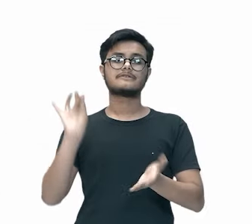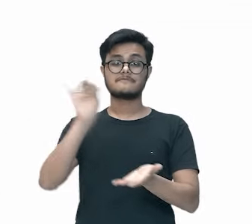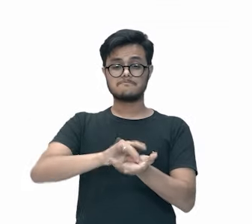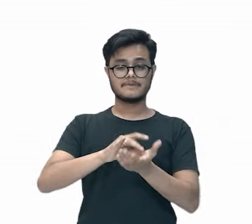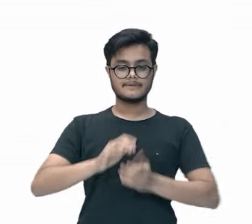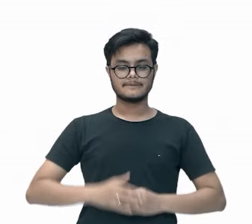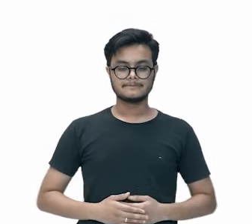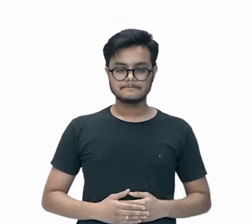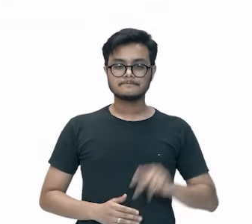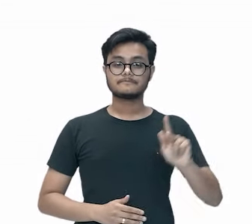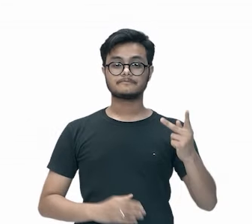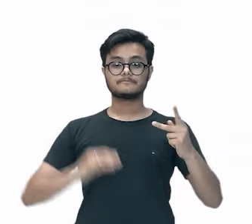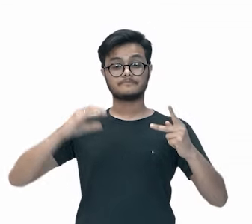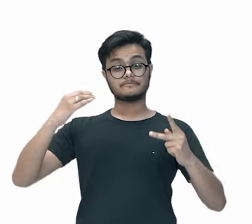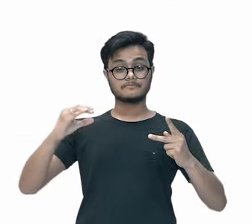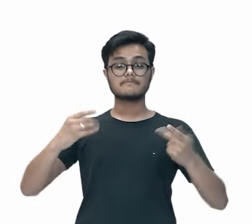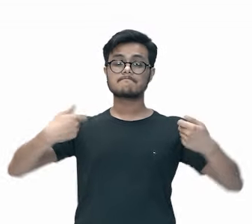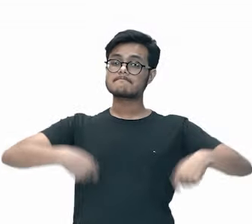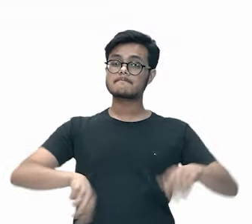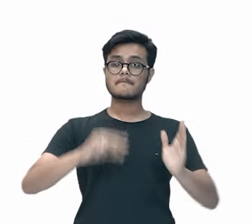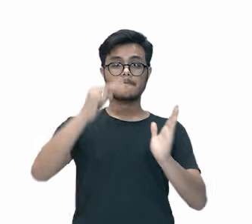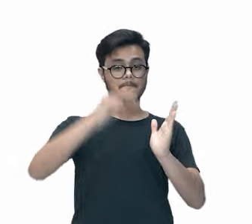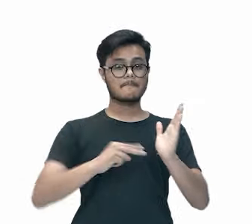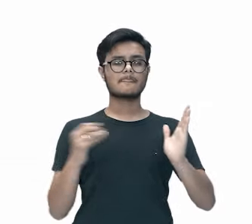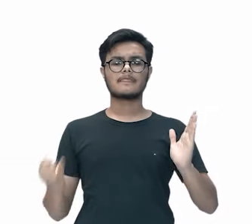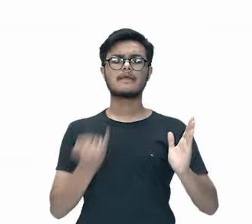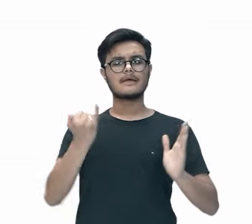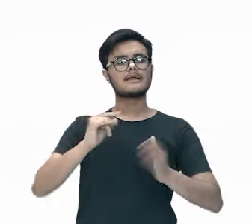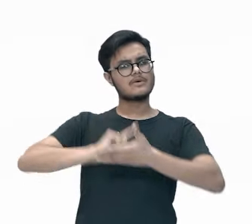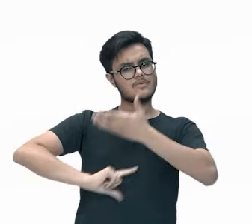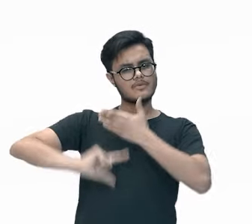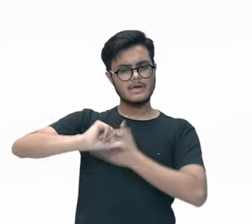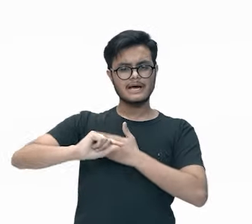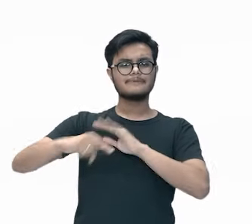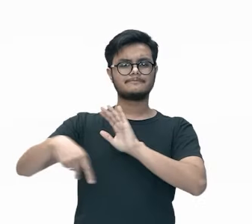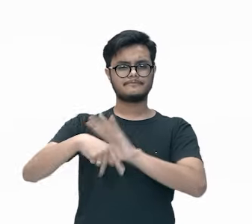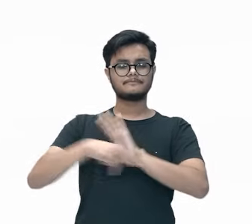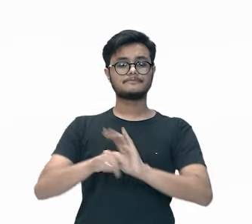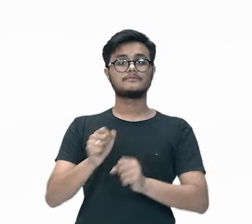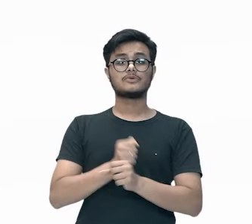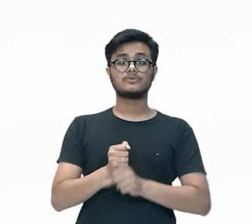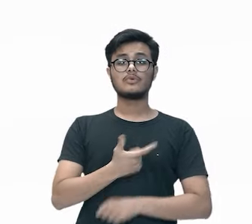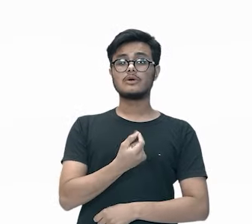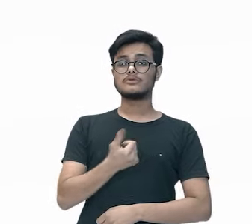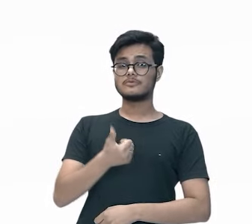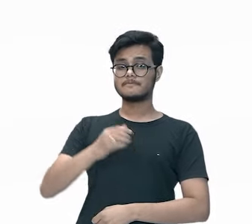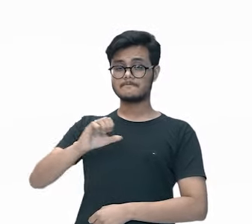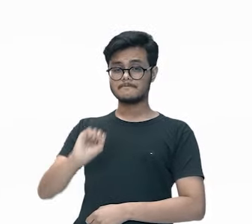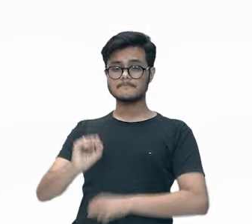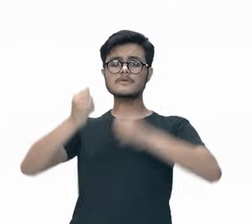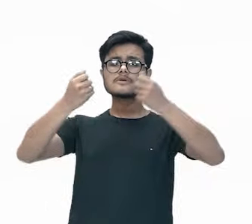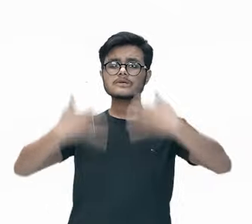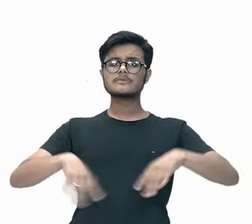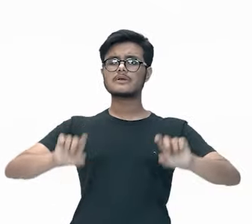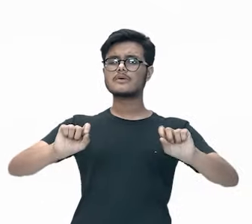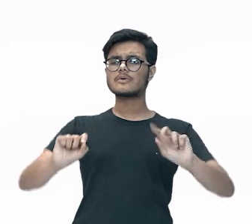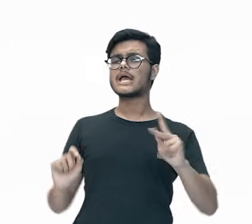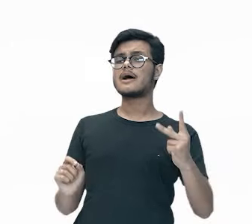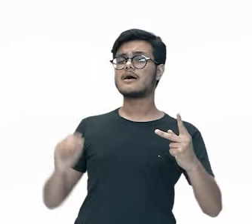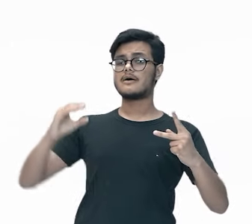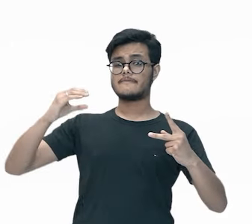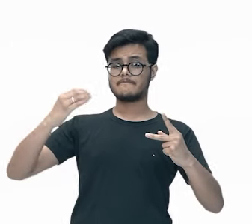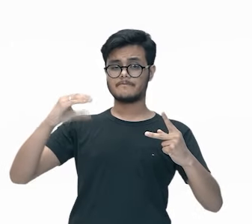tá? Então, bora dar uma lida. É uma questão da UEA, que ela diz o seguinte: os